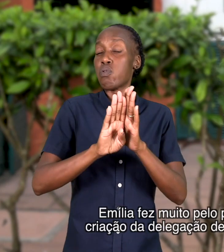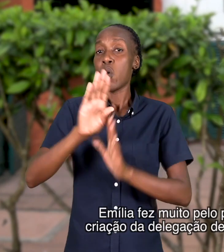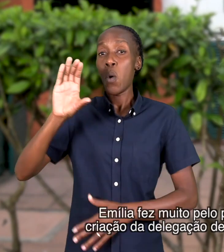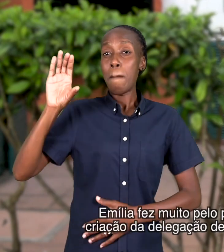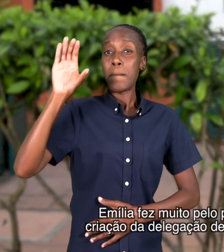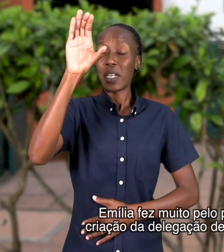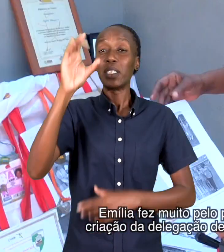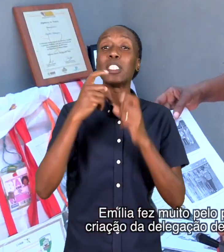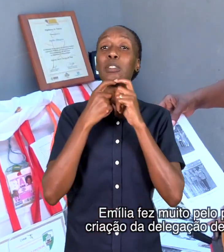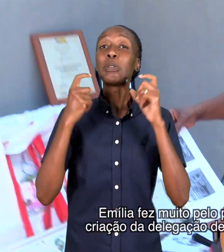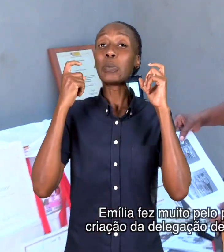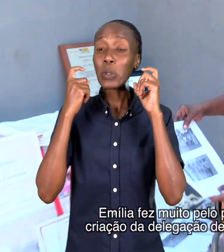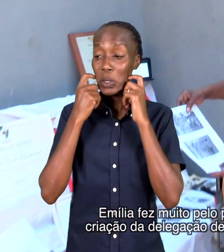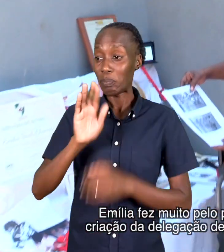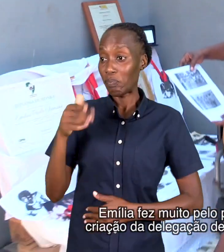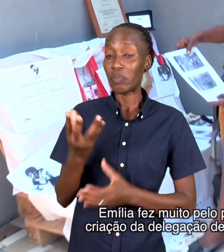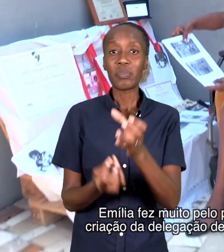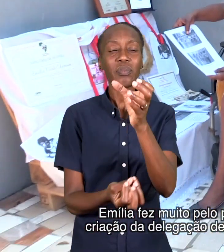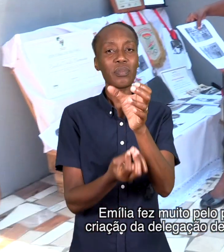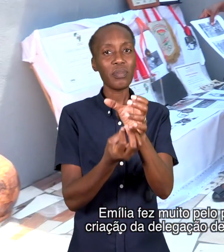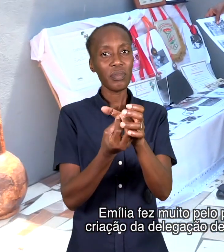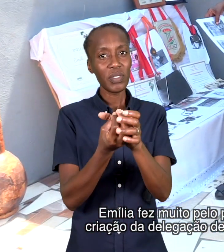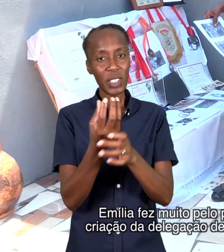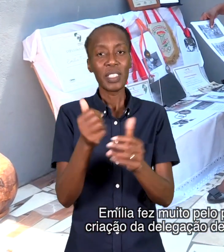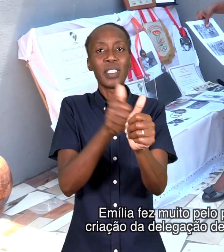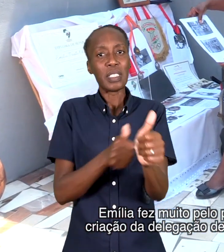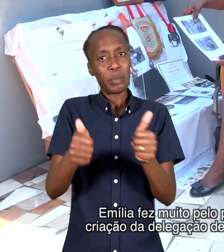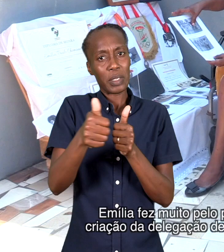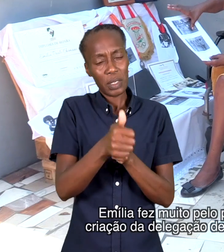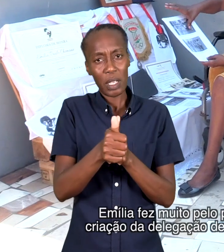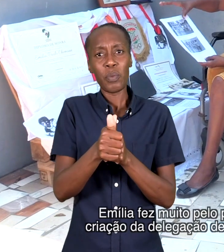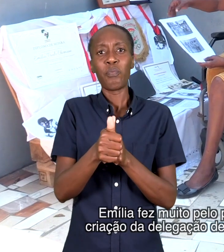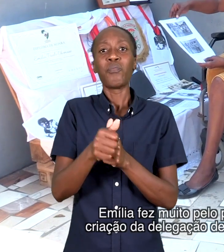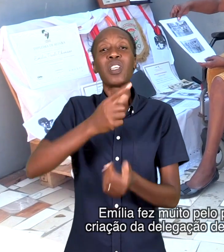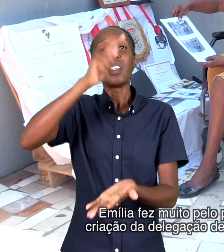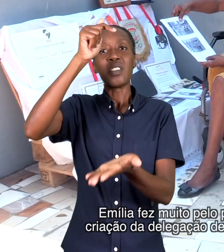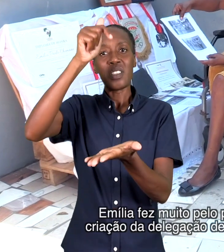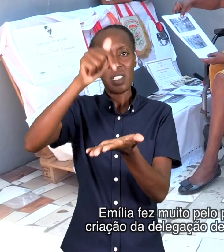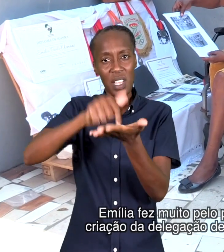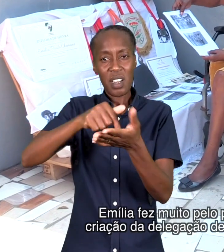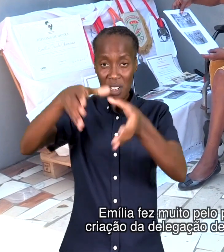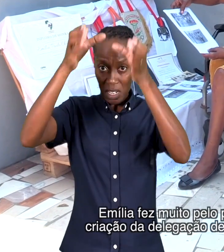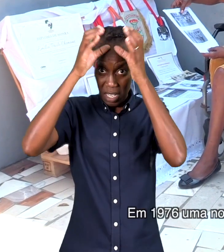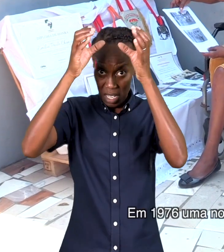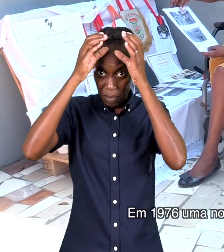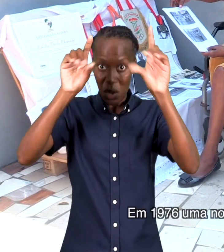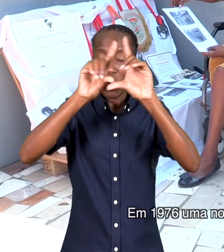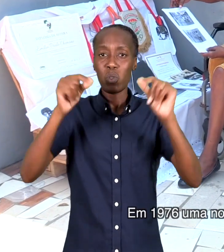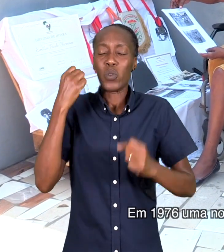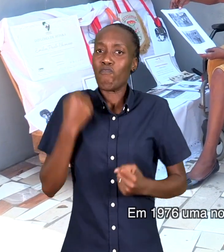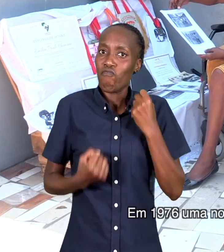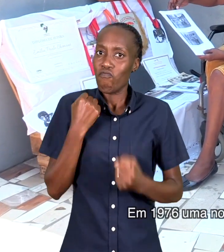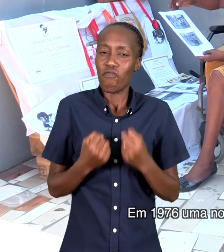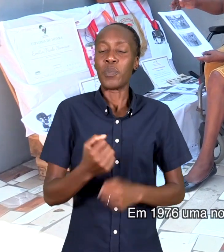dos seus maiores efeitos a criação da delegação de atletismo ao nível da cidade de Kiliman. E em